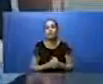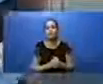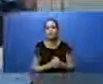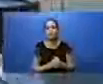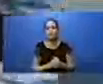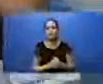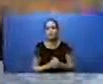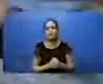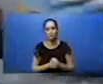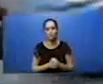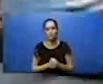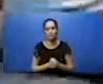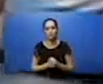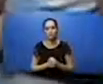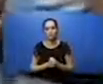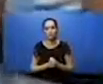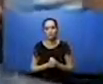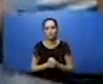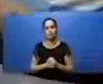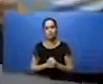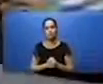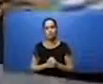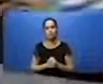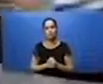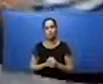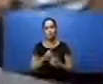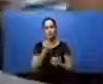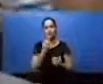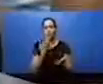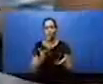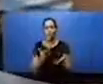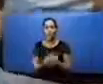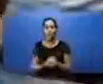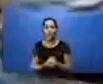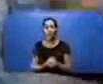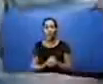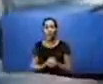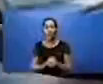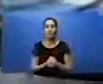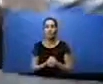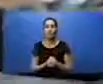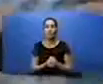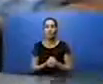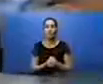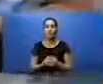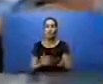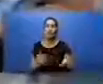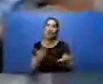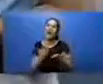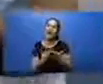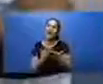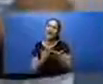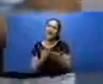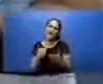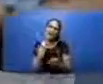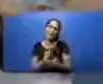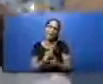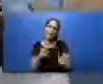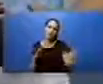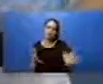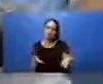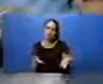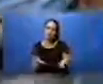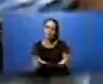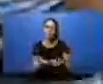com isso daqui. Bom, gente, essa é a nossa aula de hoje. Espero que vocês